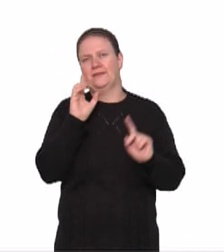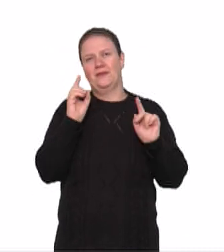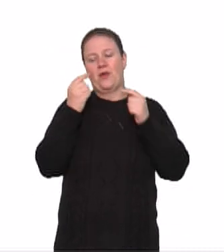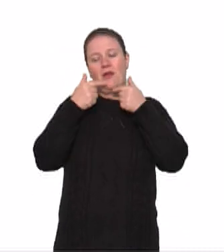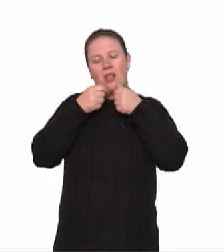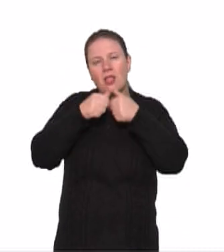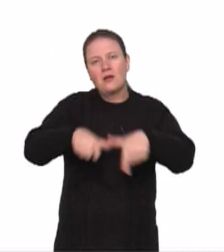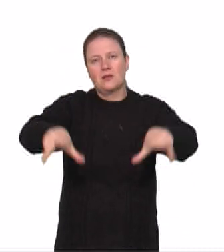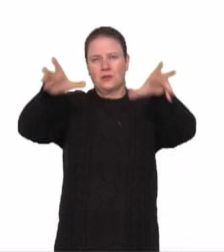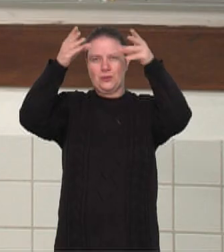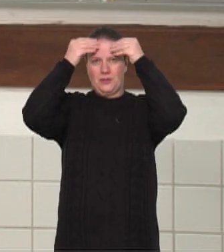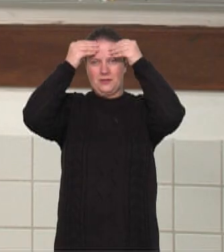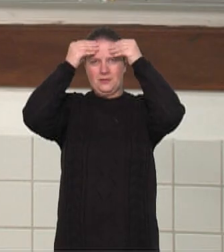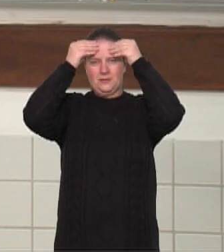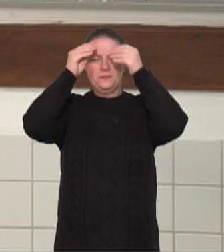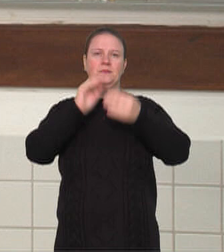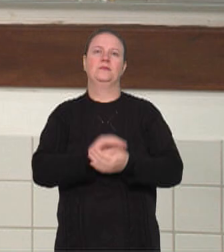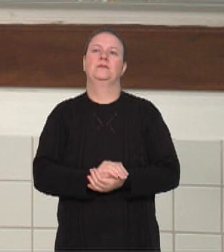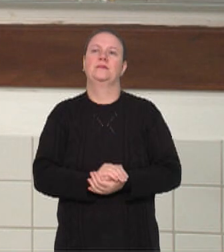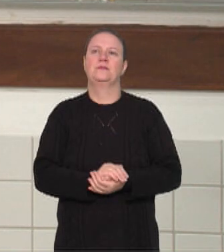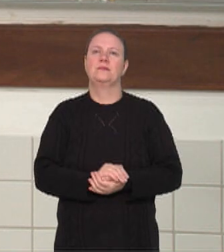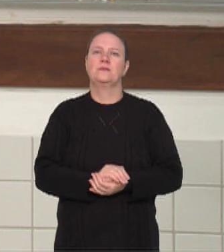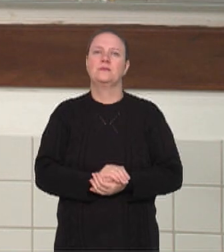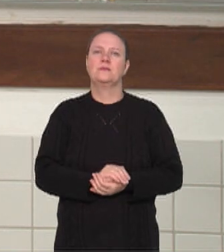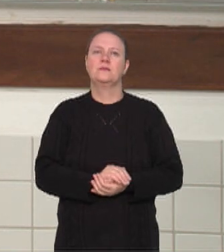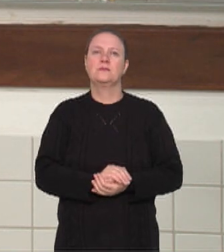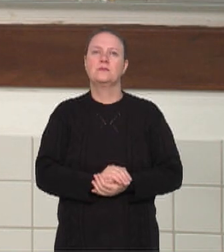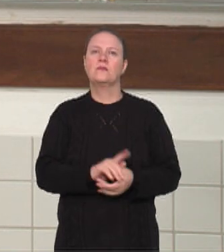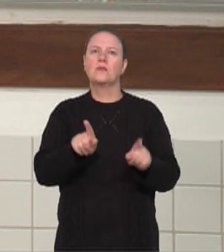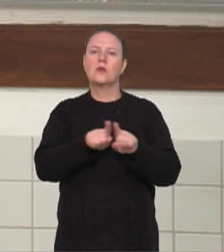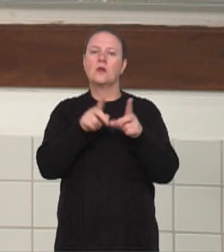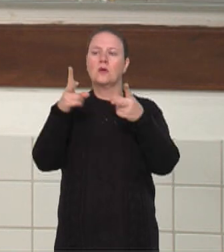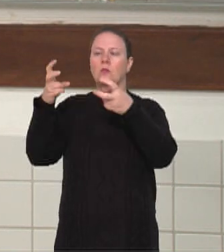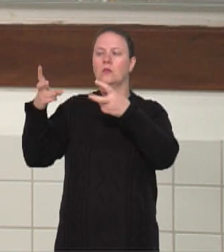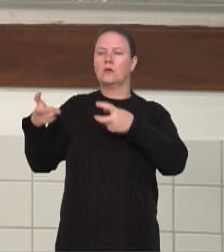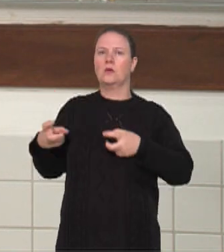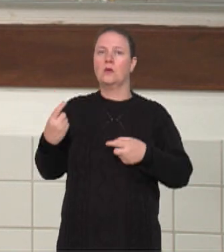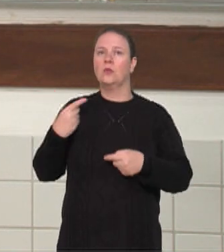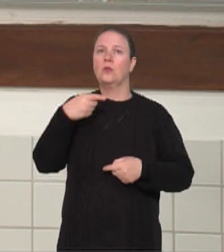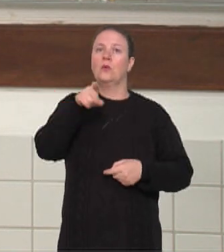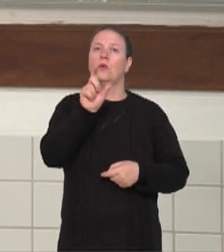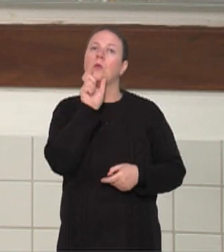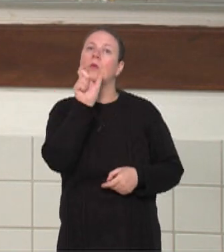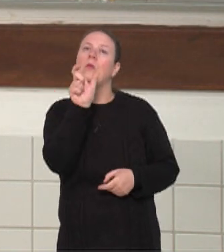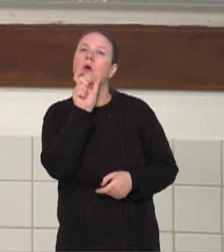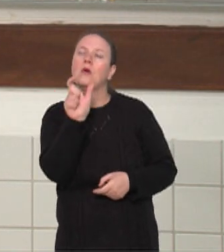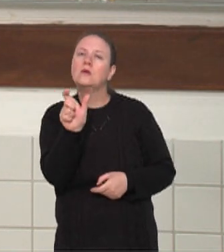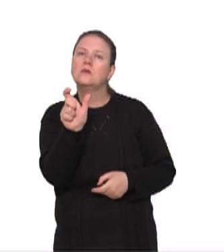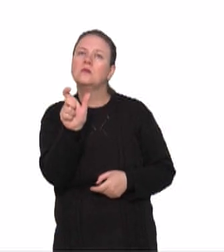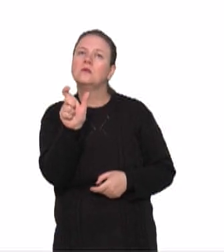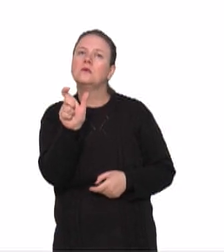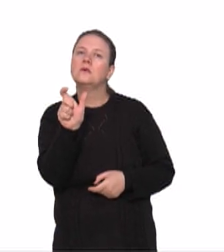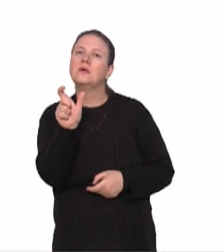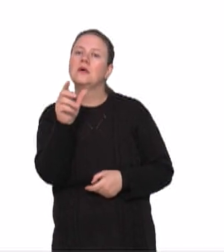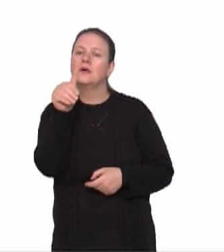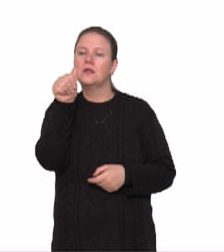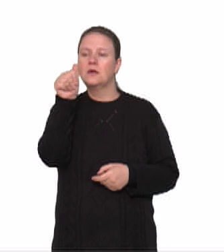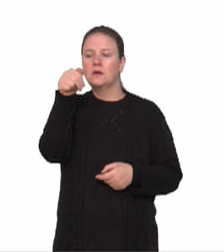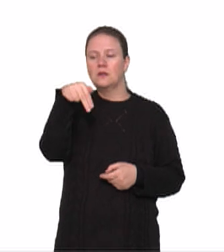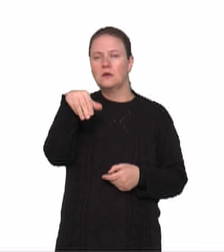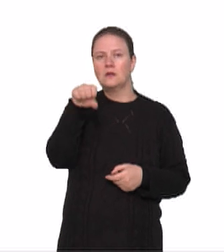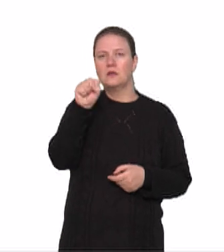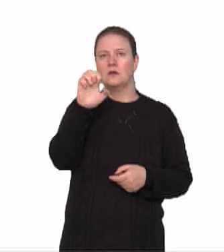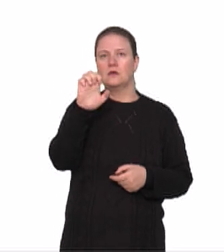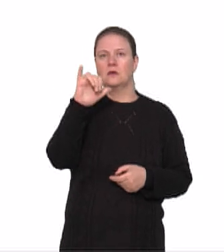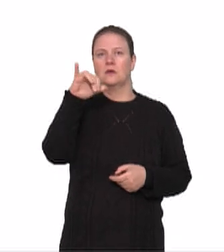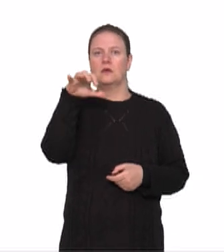das poesias, dos versos, né, no segundo verso. E percebam que a última palavra desse verso é anseio, rimando